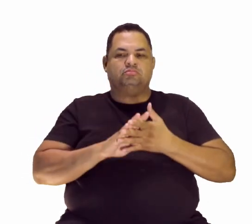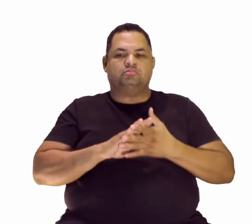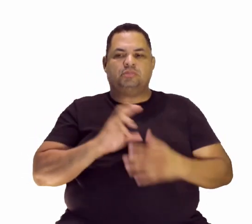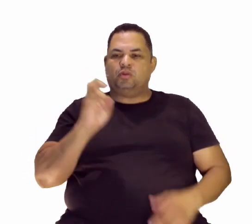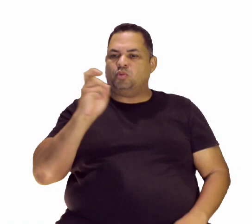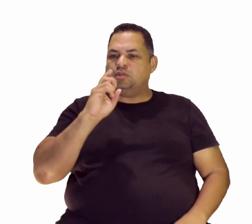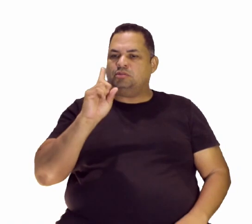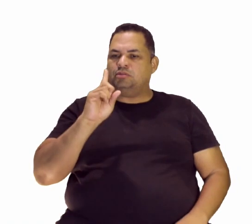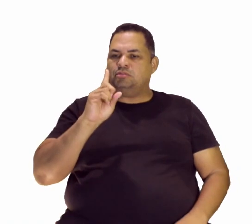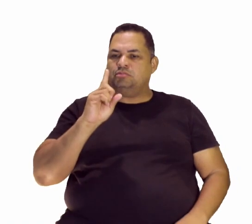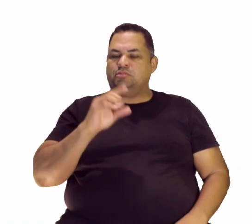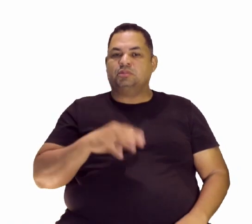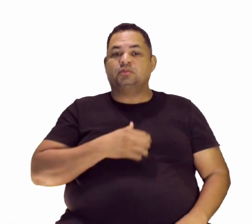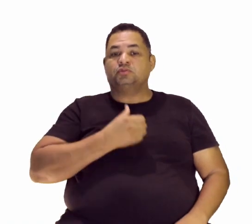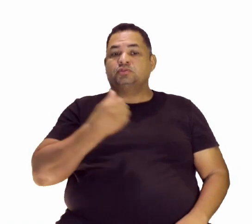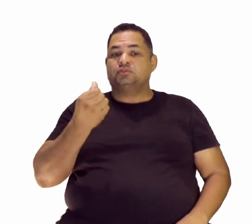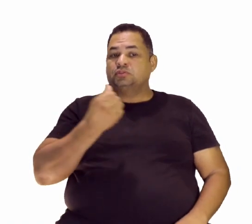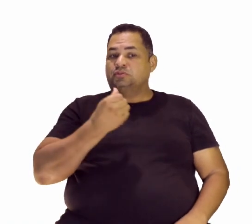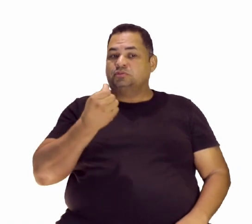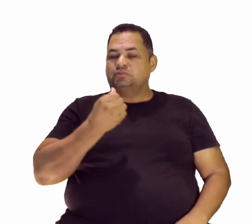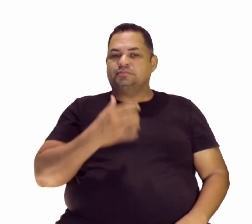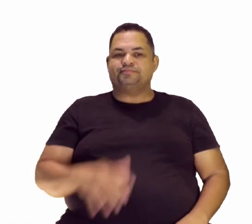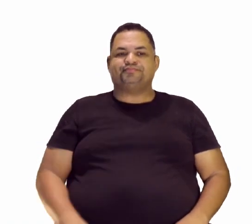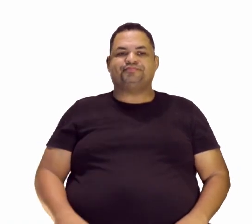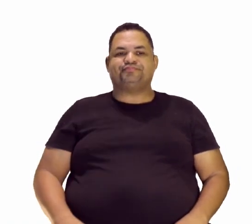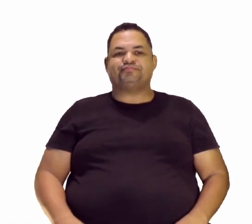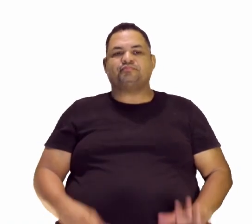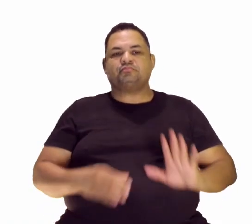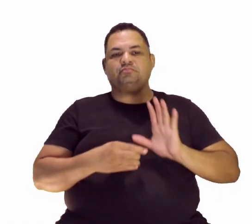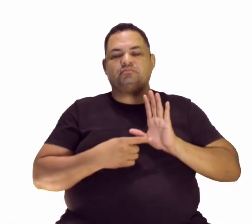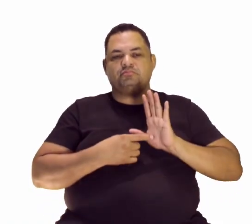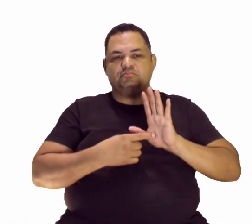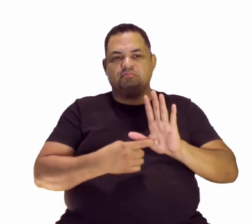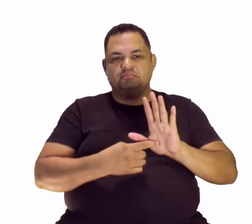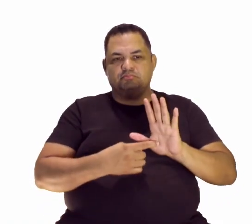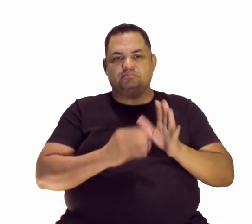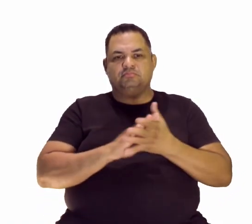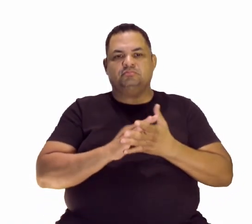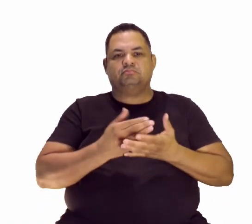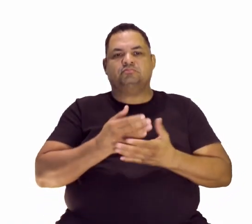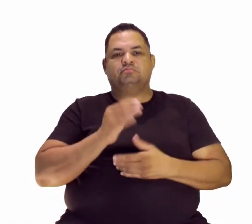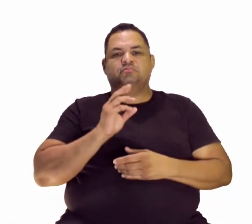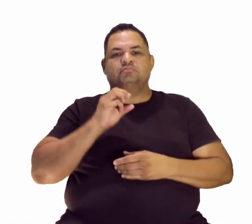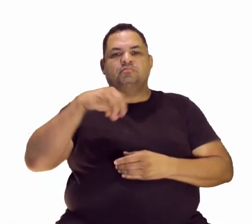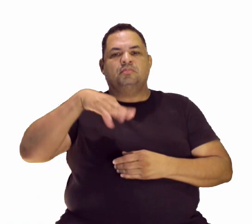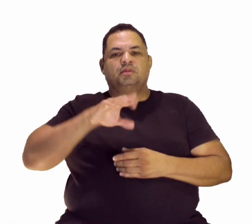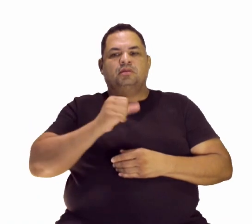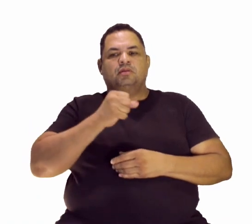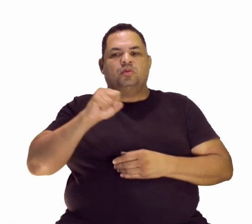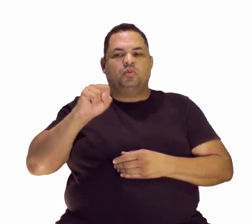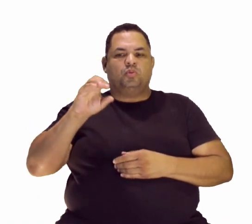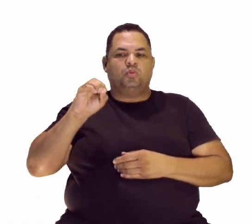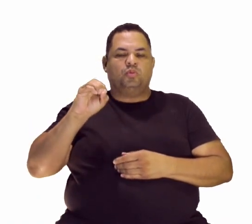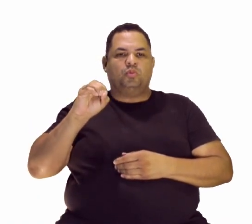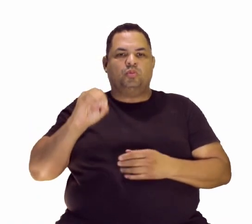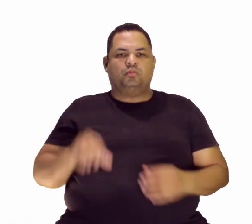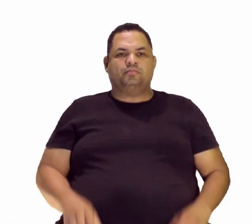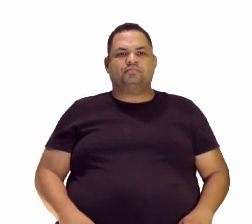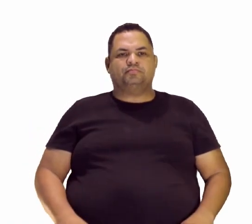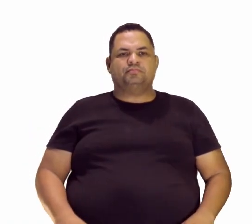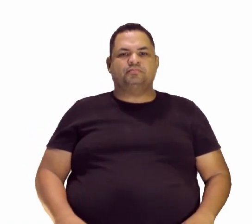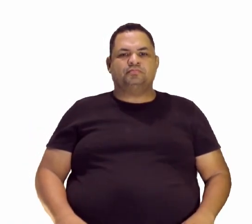tabela periódica. A letra C, que diz que apresenta massa igual a 80, não.